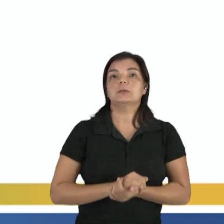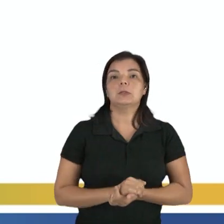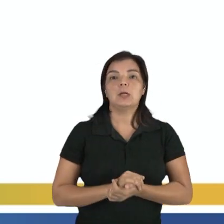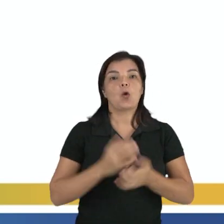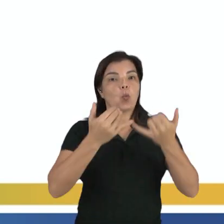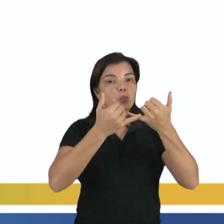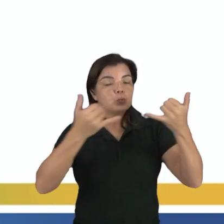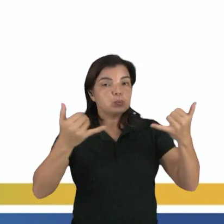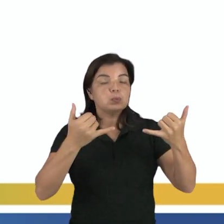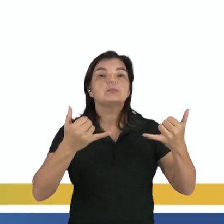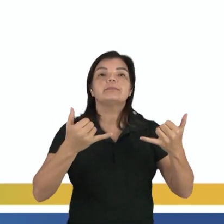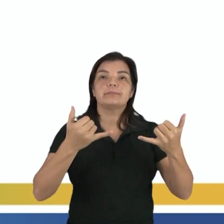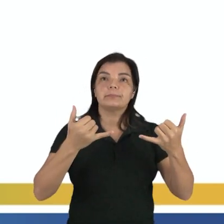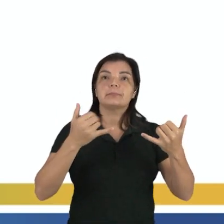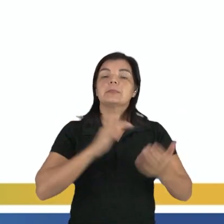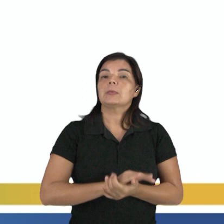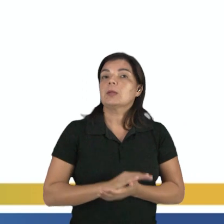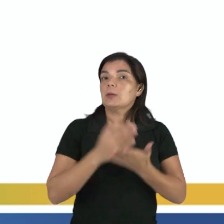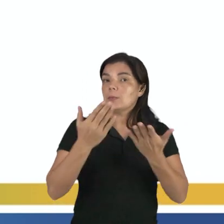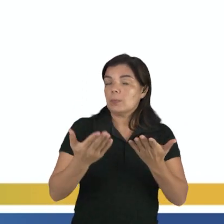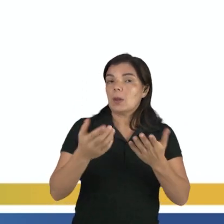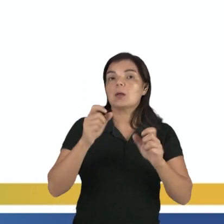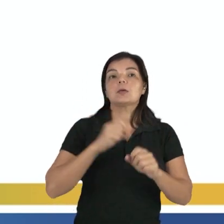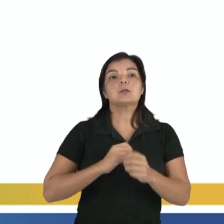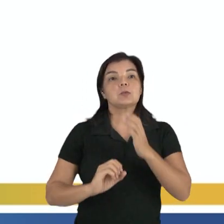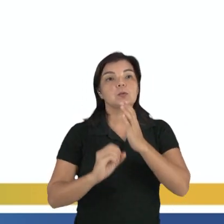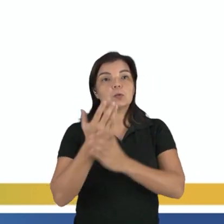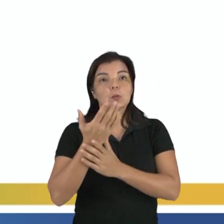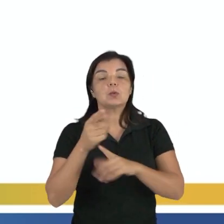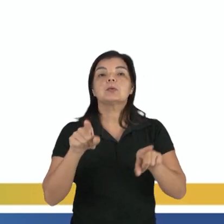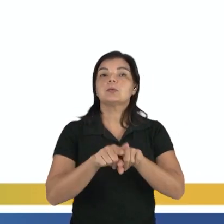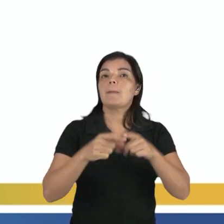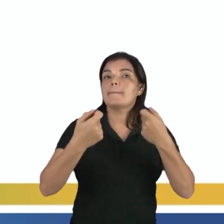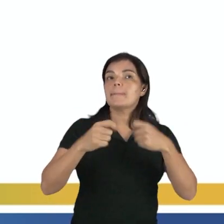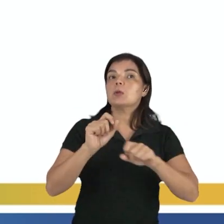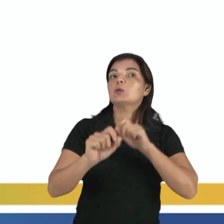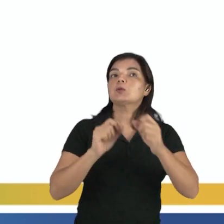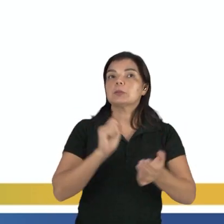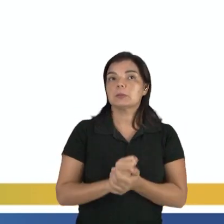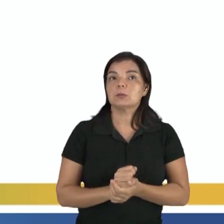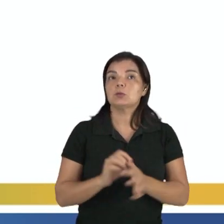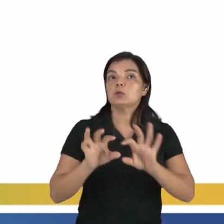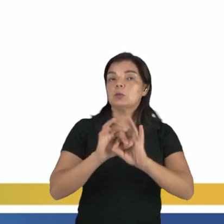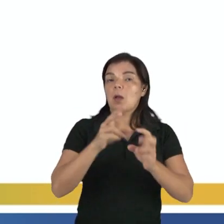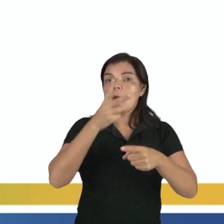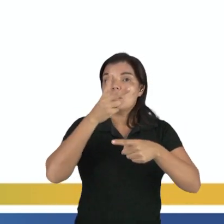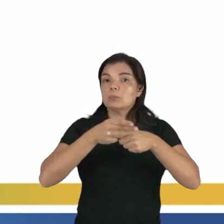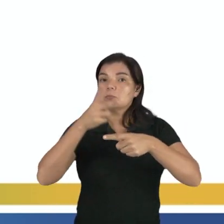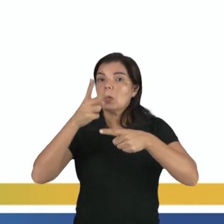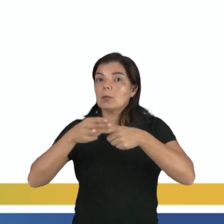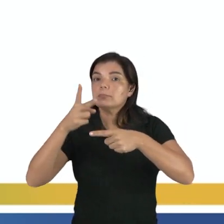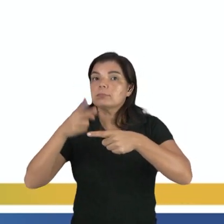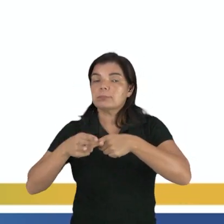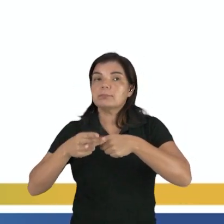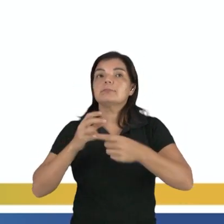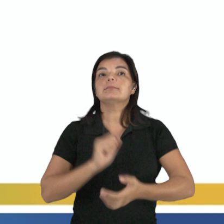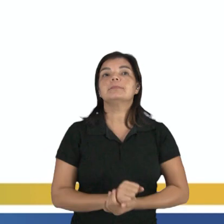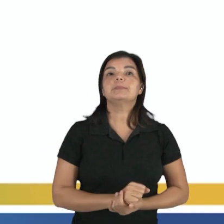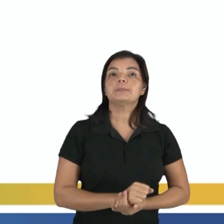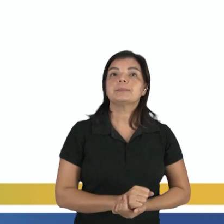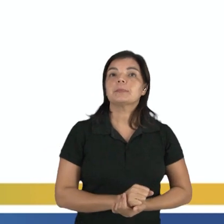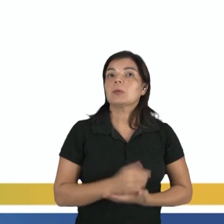corrente elétrica tá então para quem sou burra né eu preciso ter uma associação em série